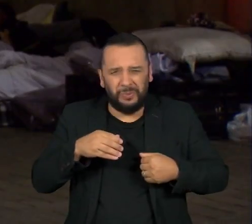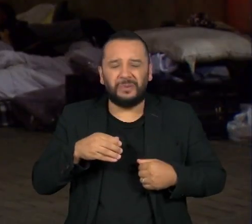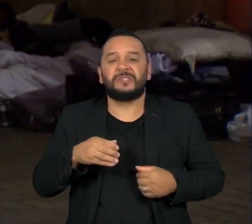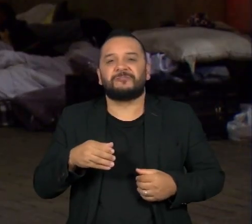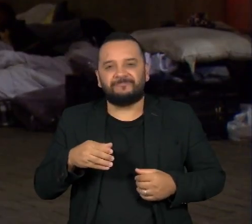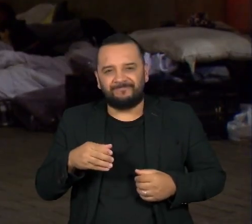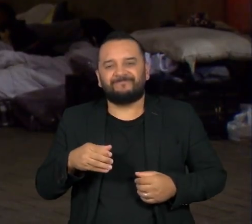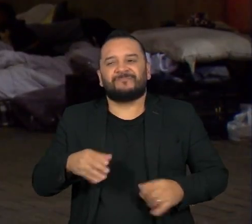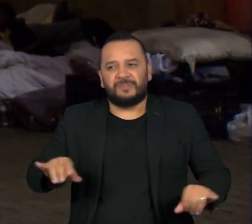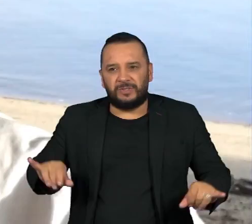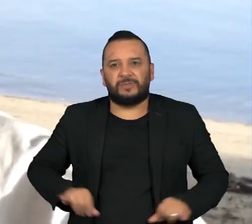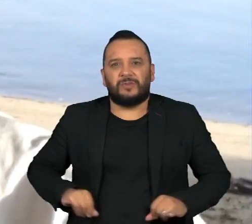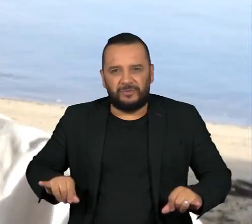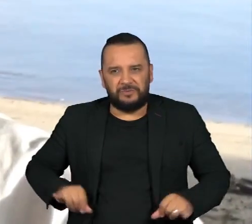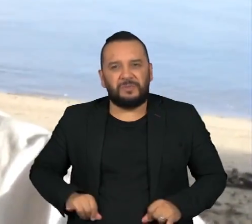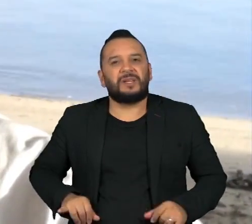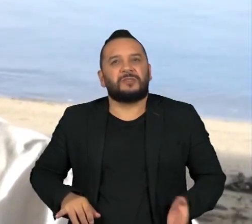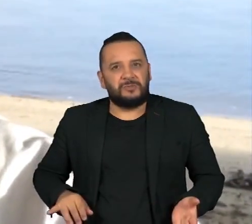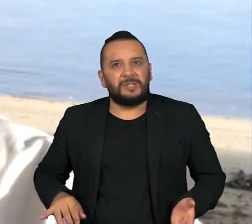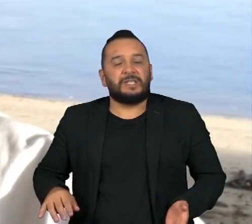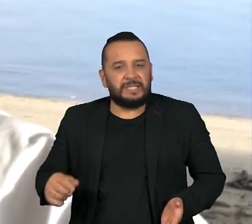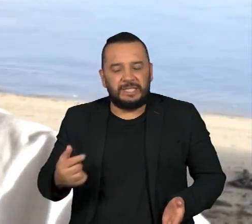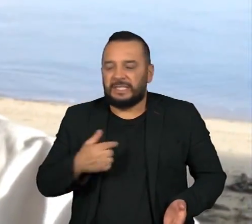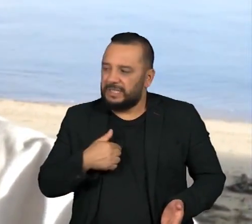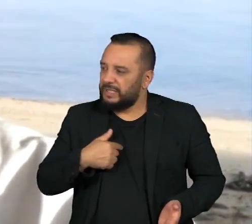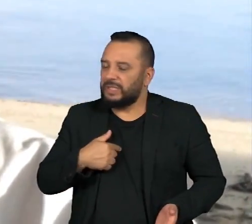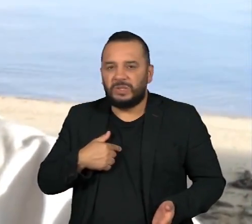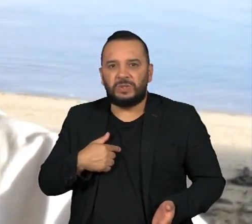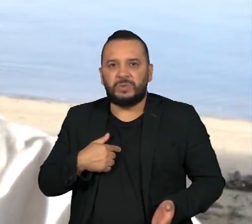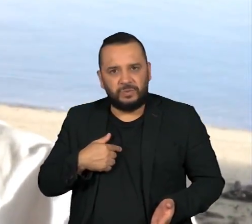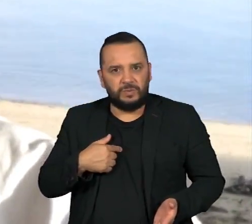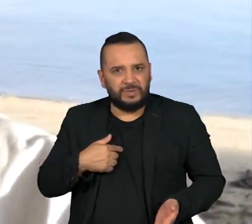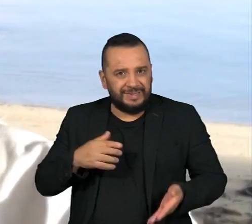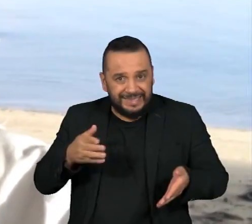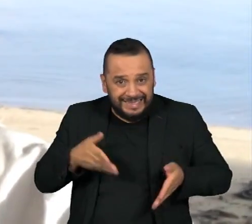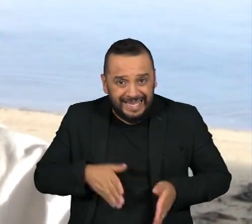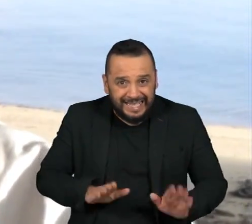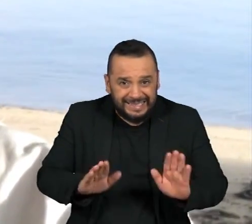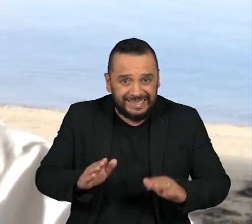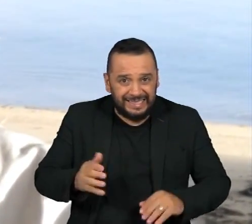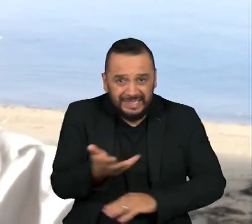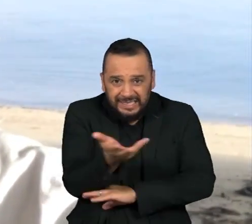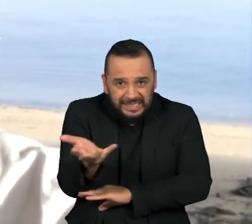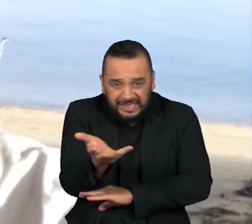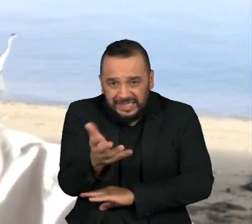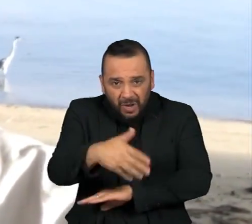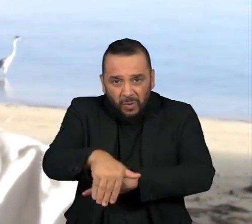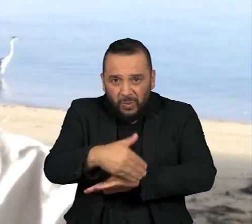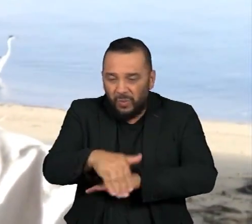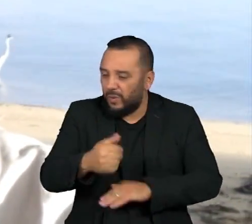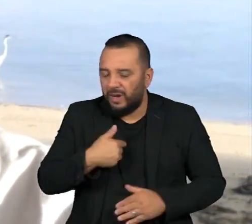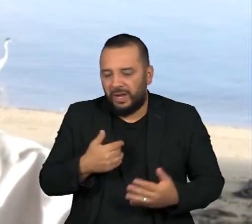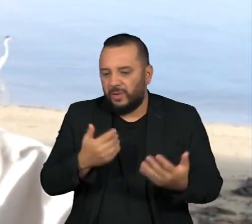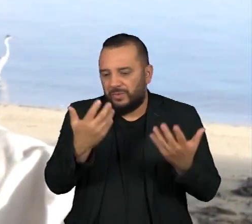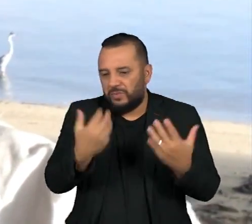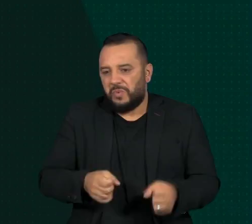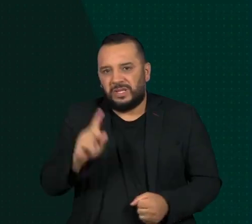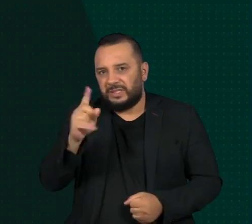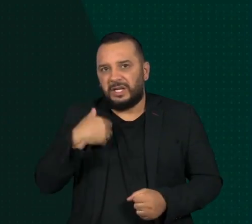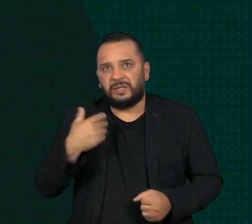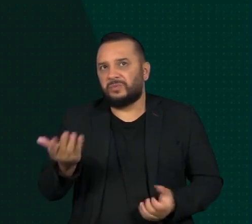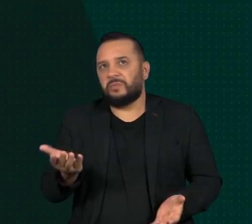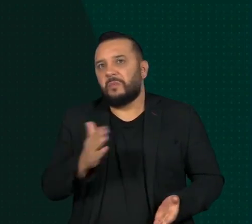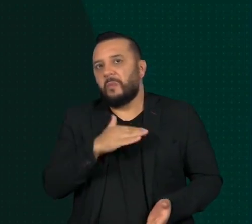eu não nasci ali, eu não cresci ali, eu não poderia aceitar morrer naquela situação.